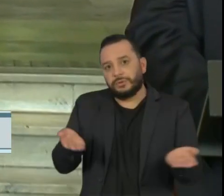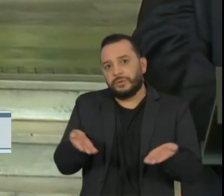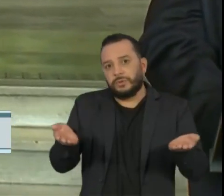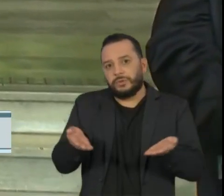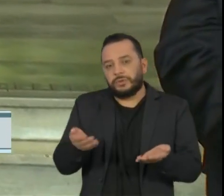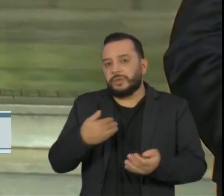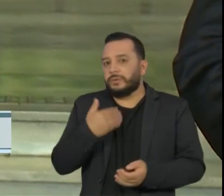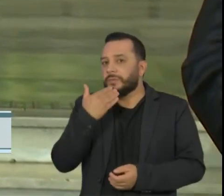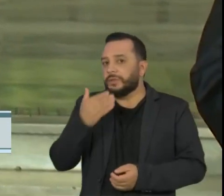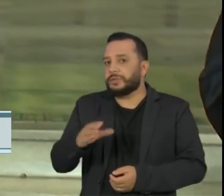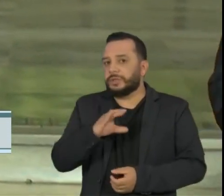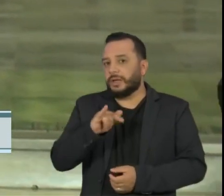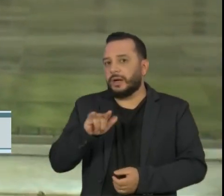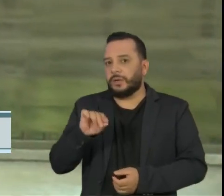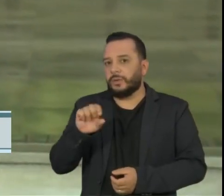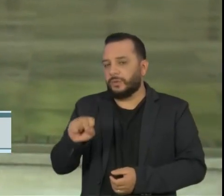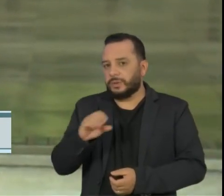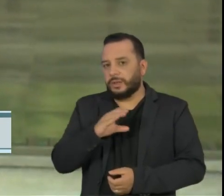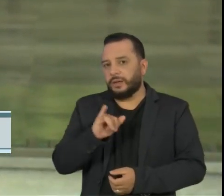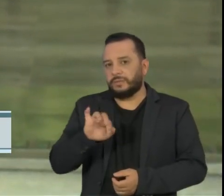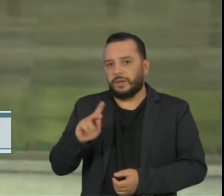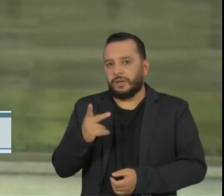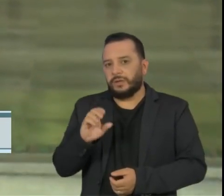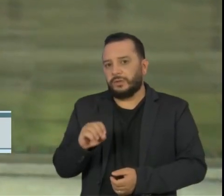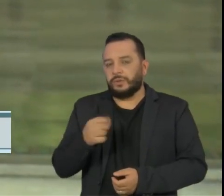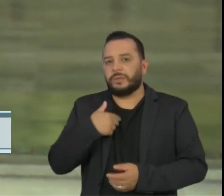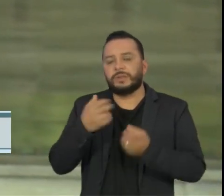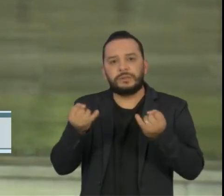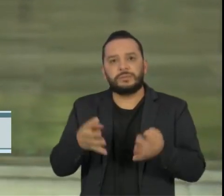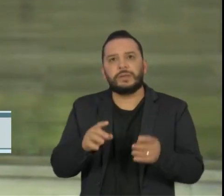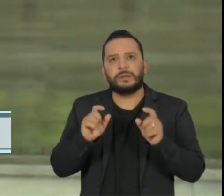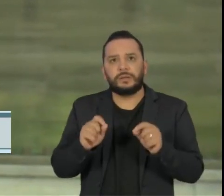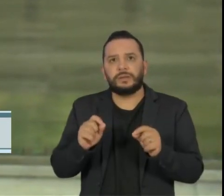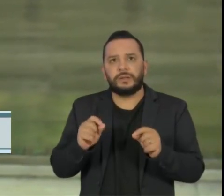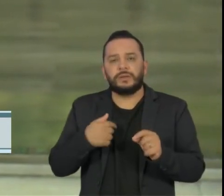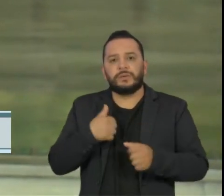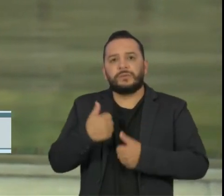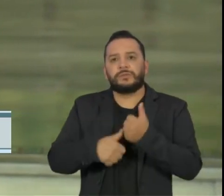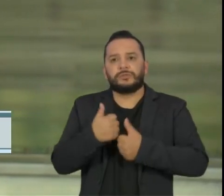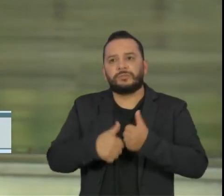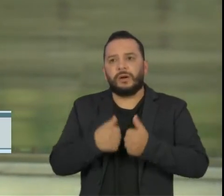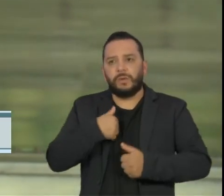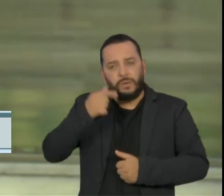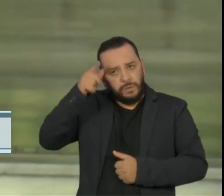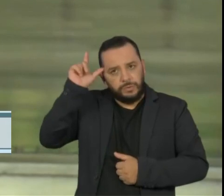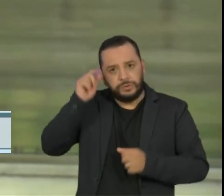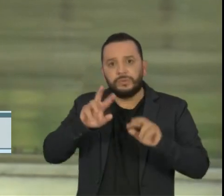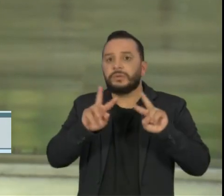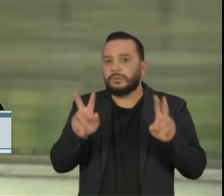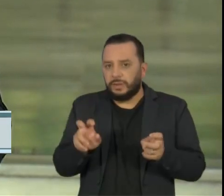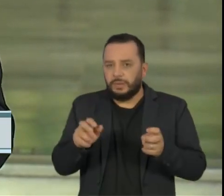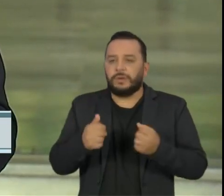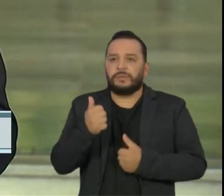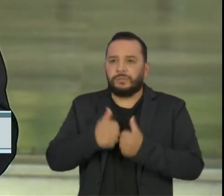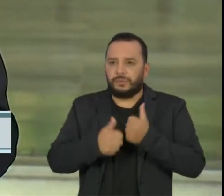vou pedir ao Dr. Carlos Carvalho que faça ainda uma menção sobre o futebol. Ontem foi um dos temas importantes